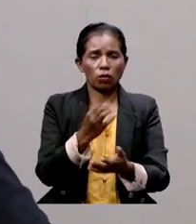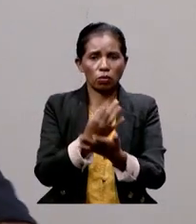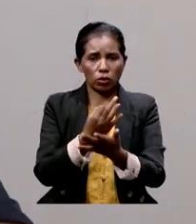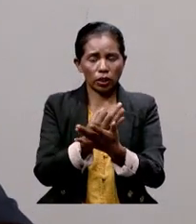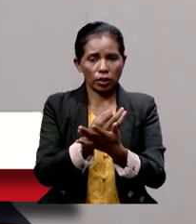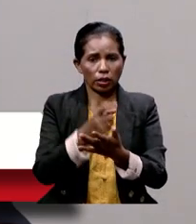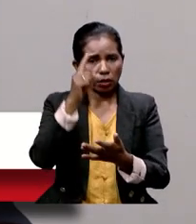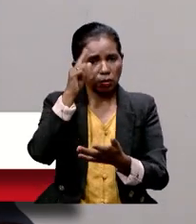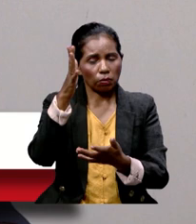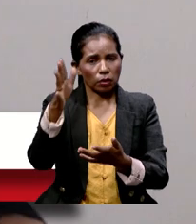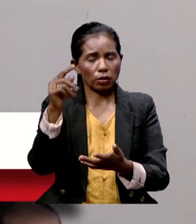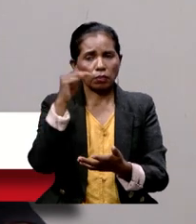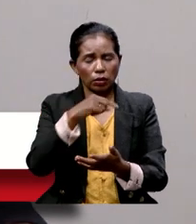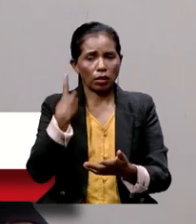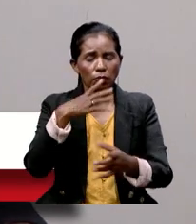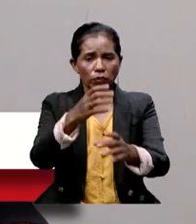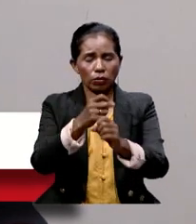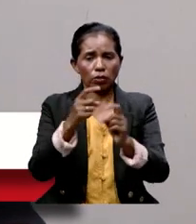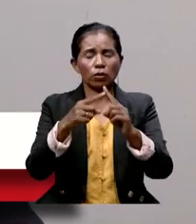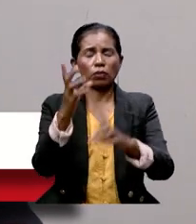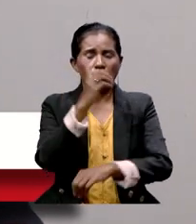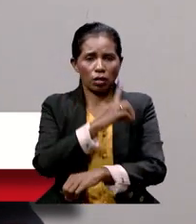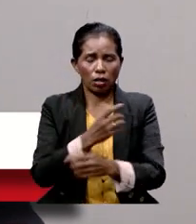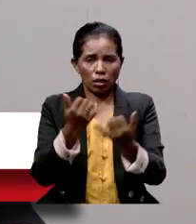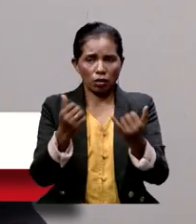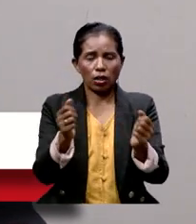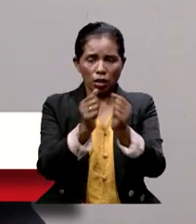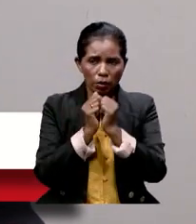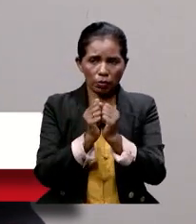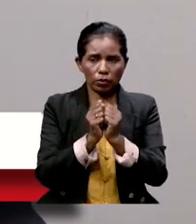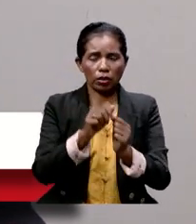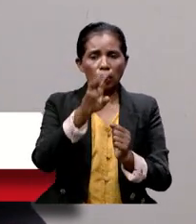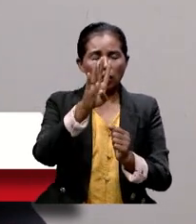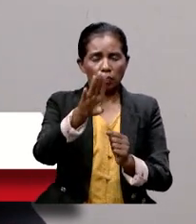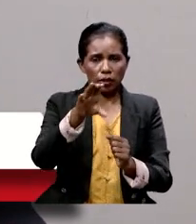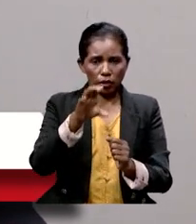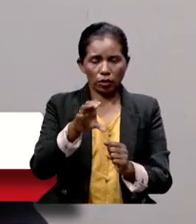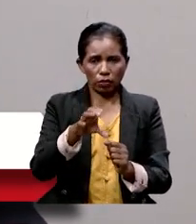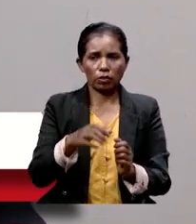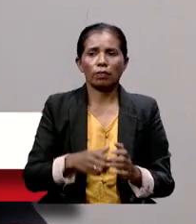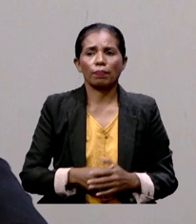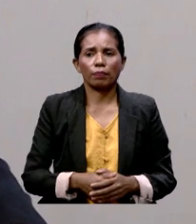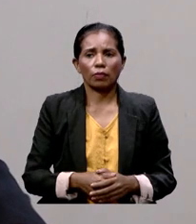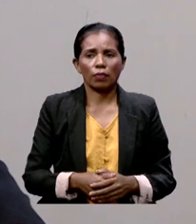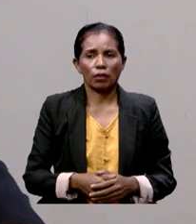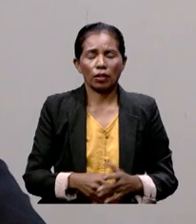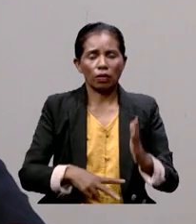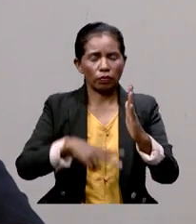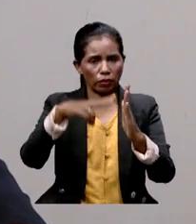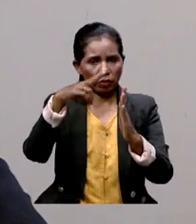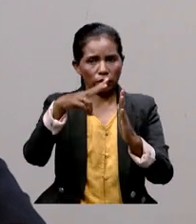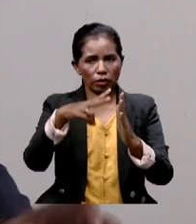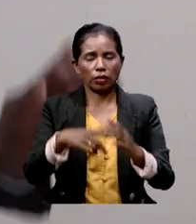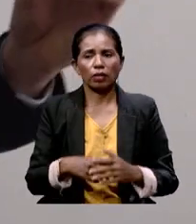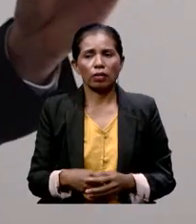recolher to ohin, ne hamutu basic 400 dólar. Nega, né, valor né, mas